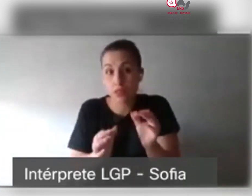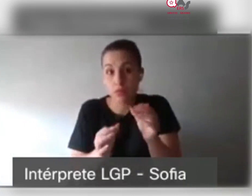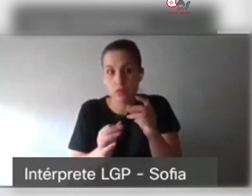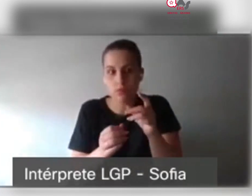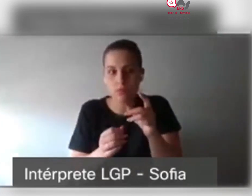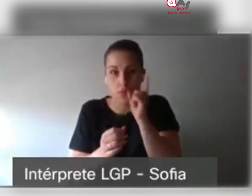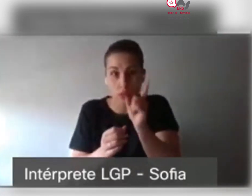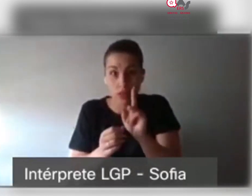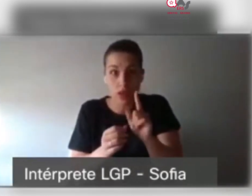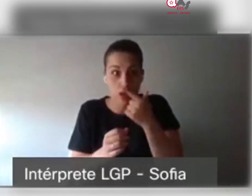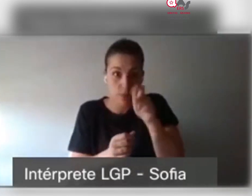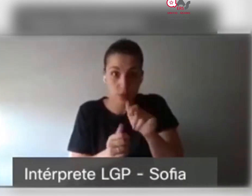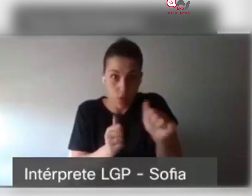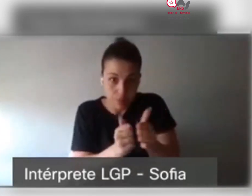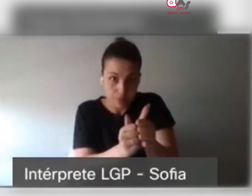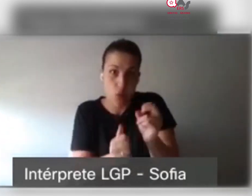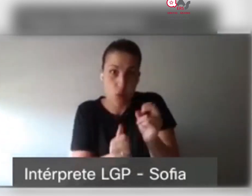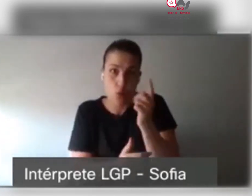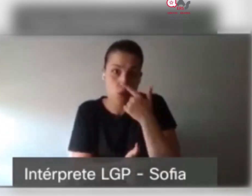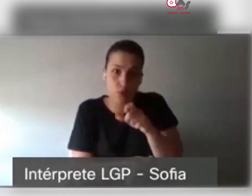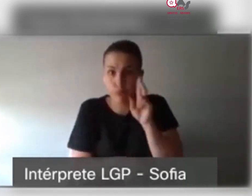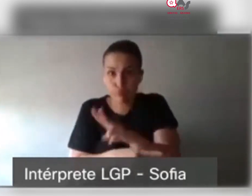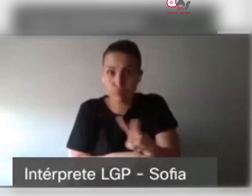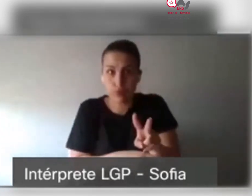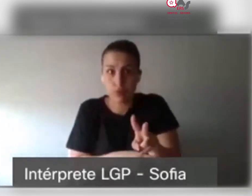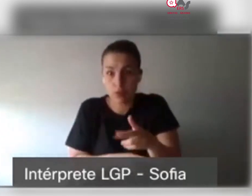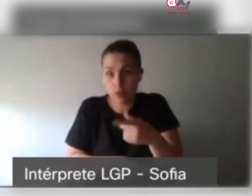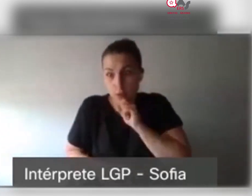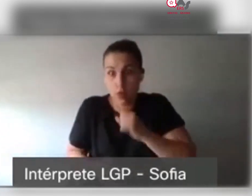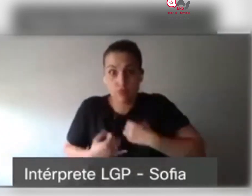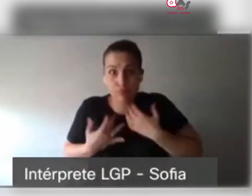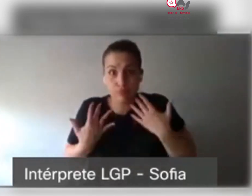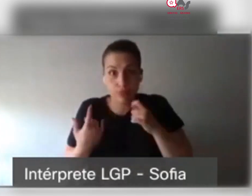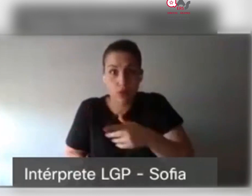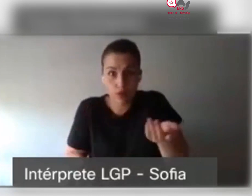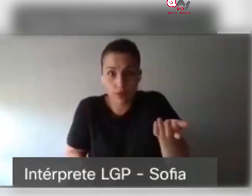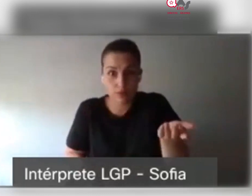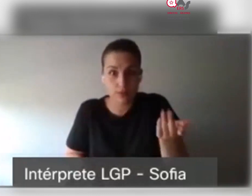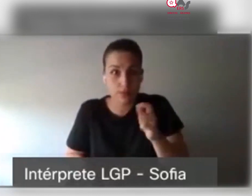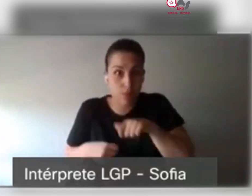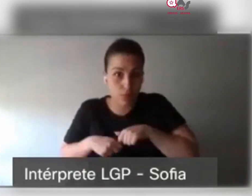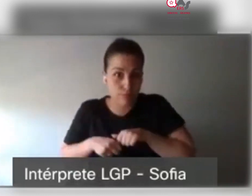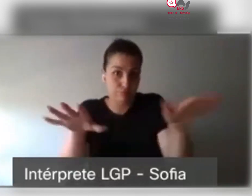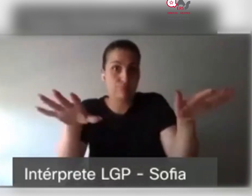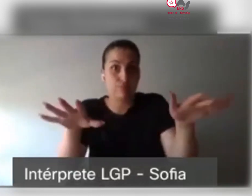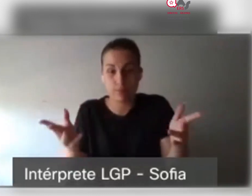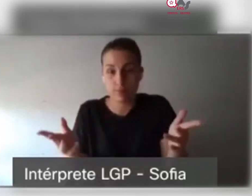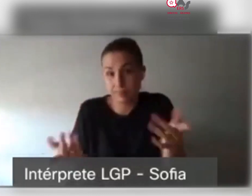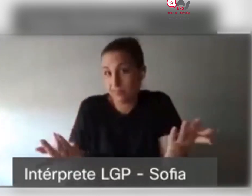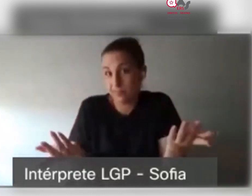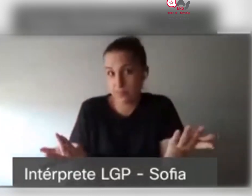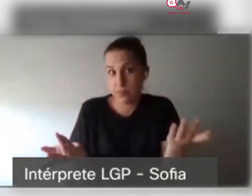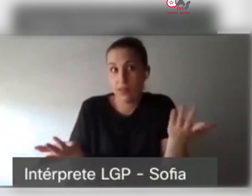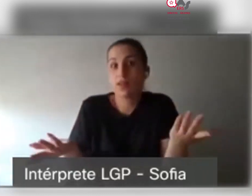que o acompanhante ou o visitante está na enfermaria com o doente, é possível que ele esteja infectado e é possível que propague a infecção. E, portanto, nós